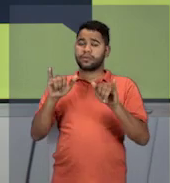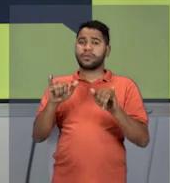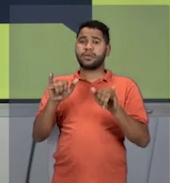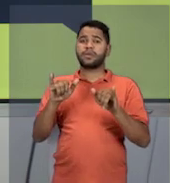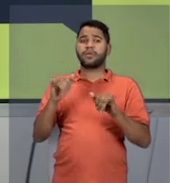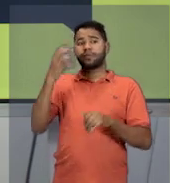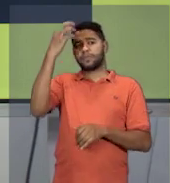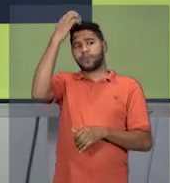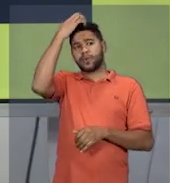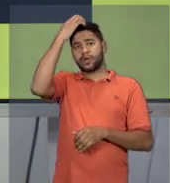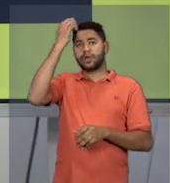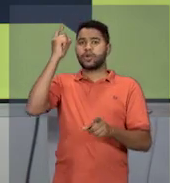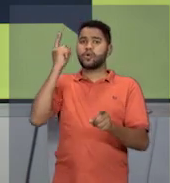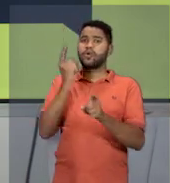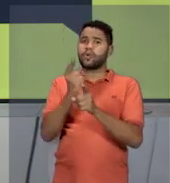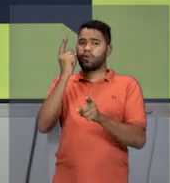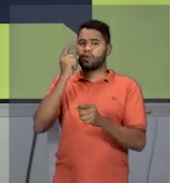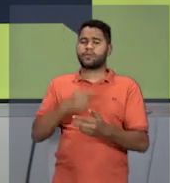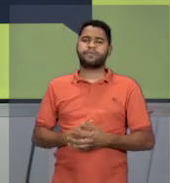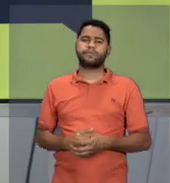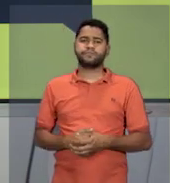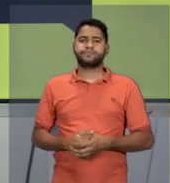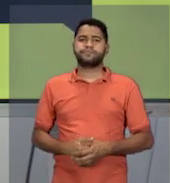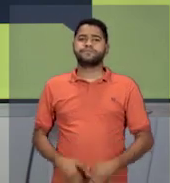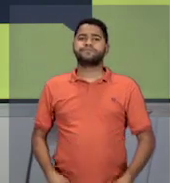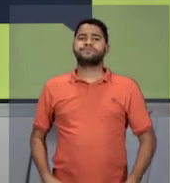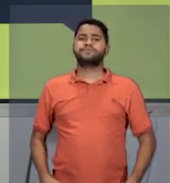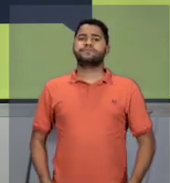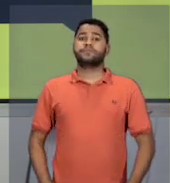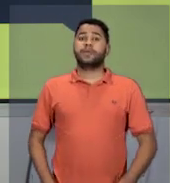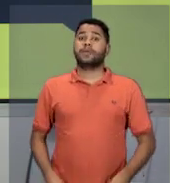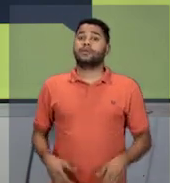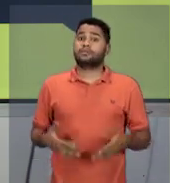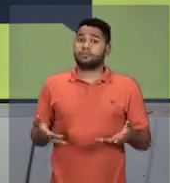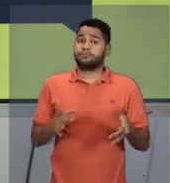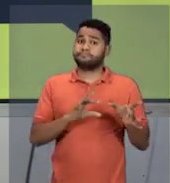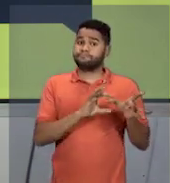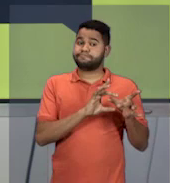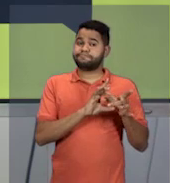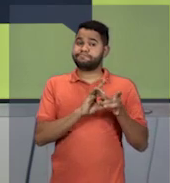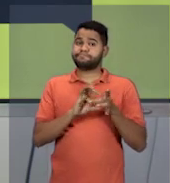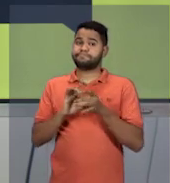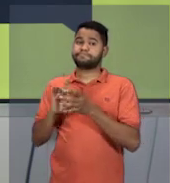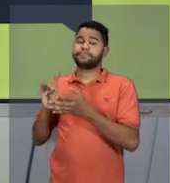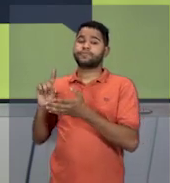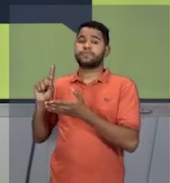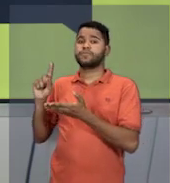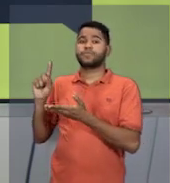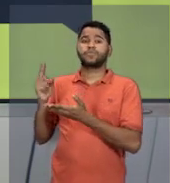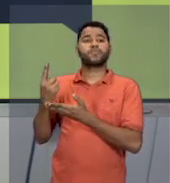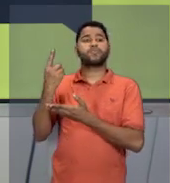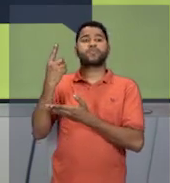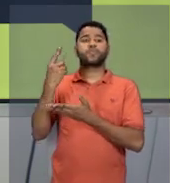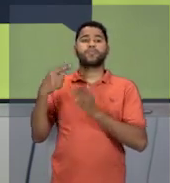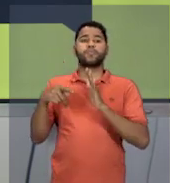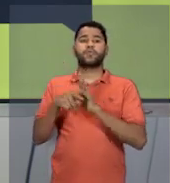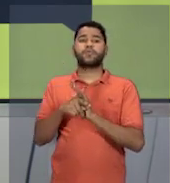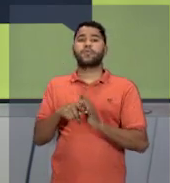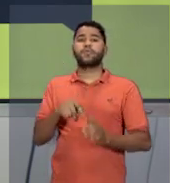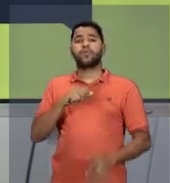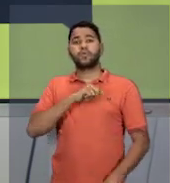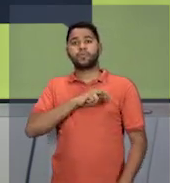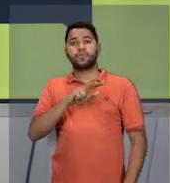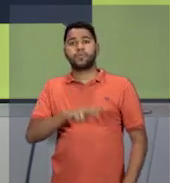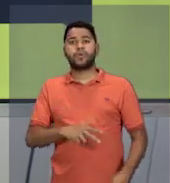rei da Espanha que ele tinha encontrado. Nesse contexto, né, surge então Portugal